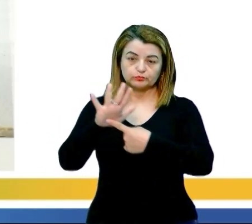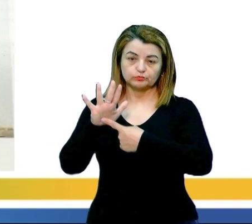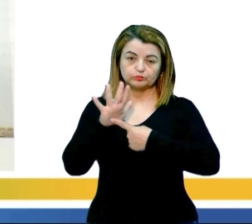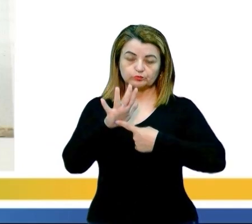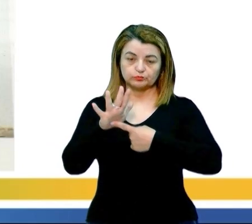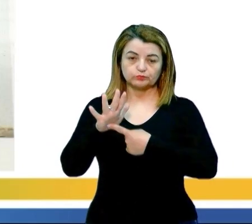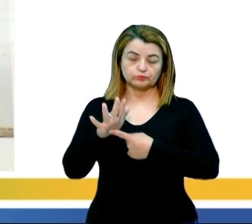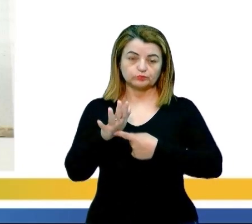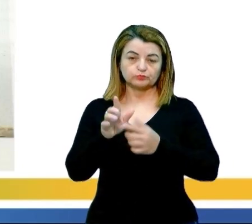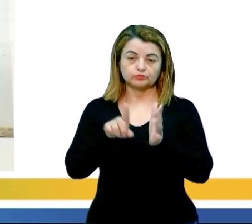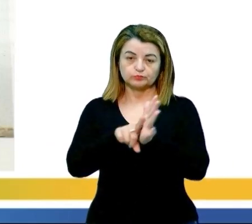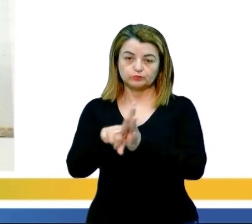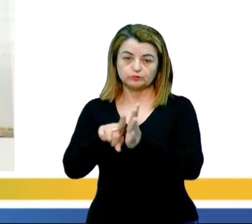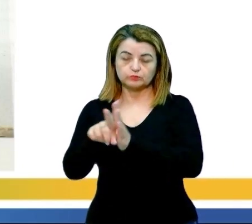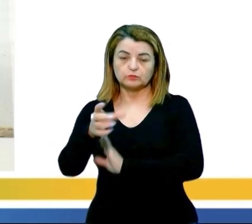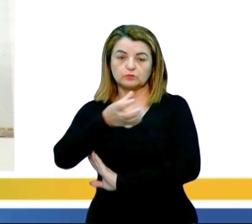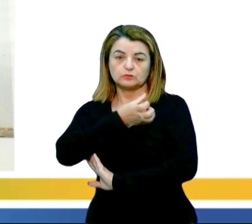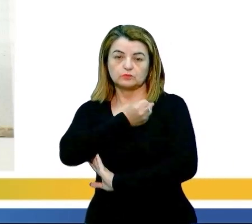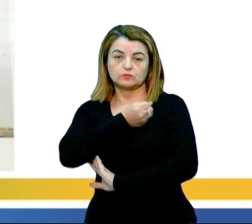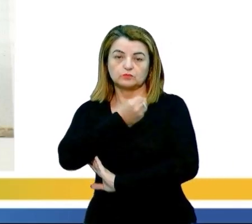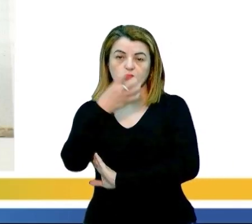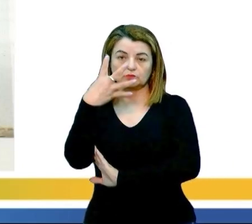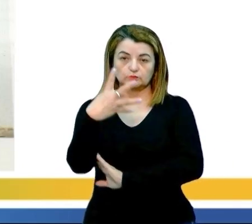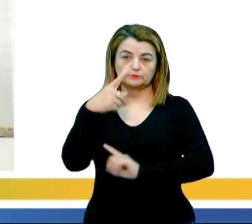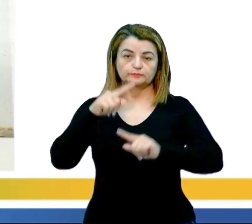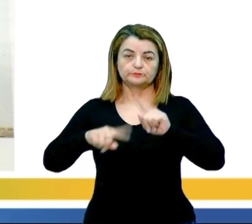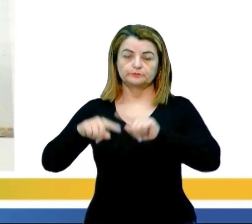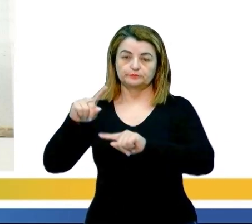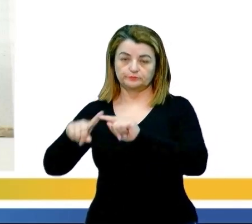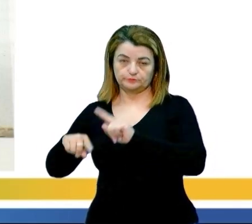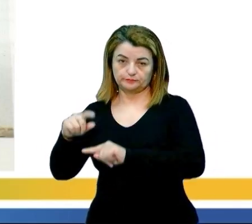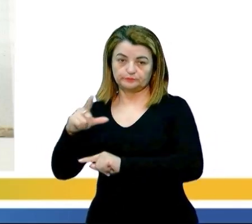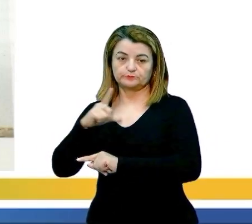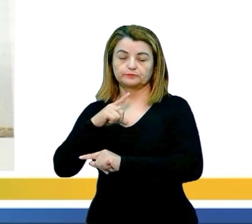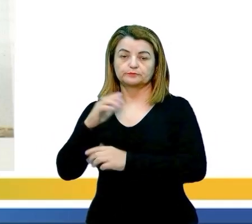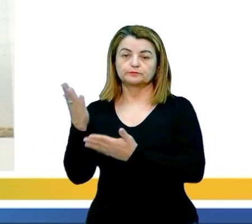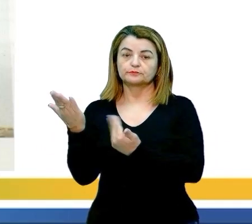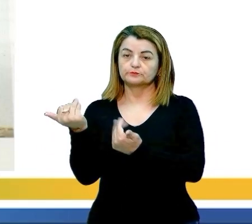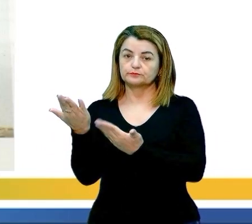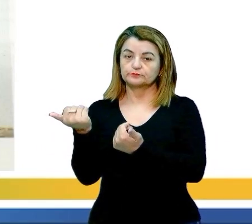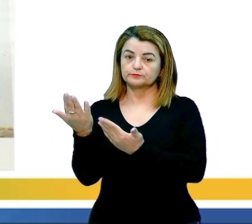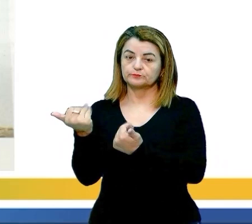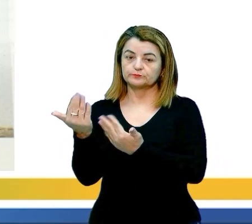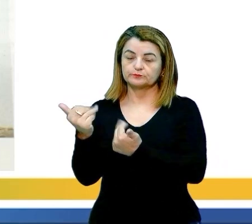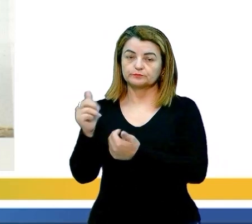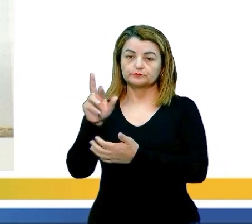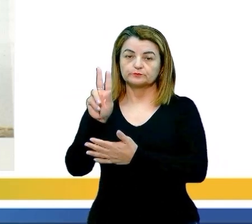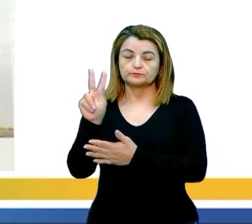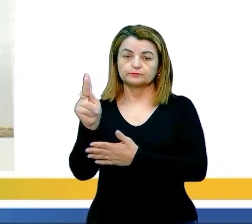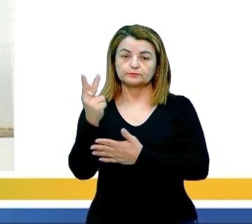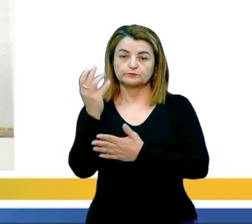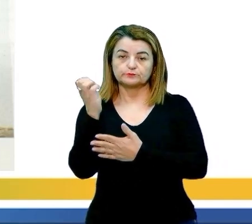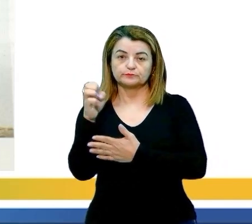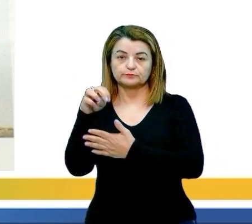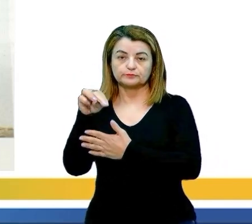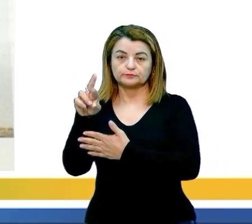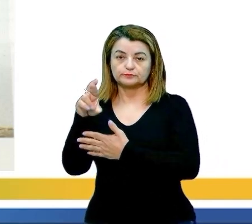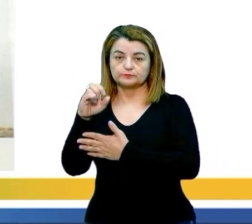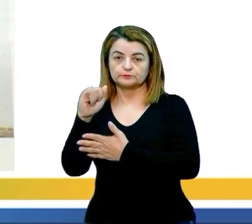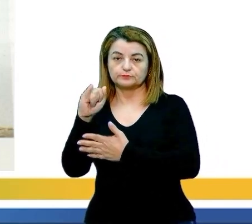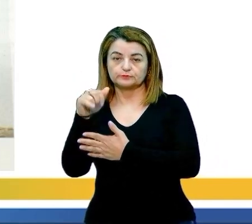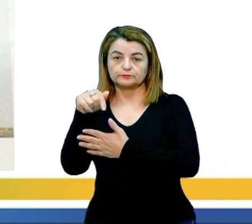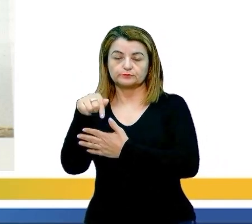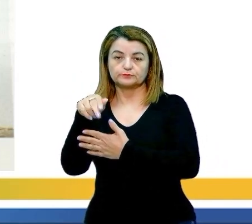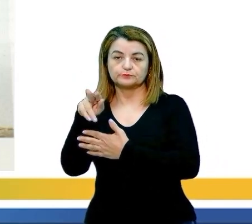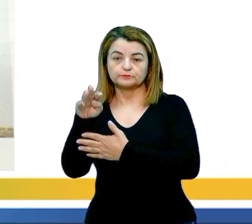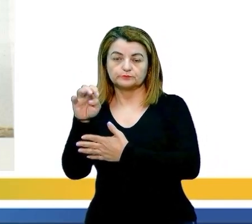questão de número 4 do nosso material didático. O jovem artista brasileiro Henrique Oliveira subverte a tradição